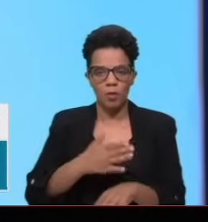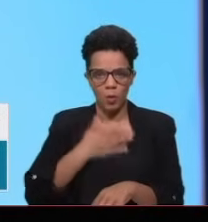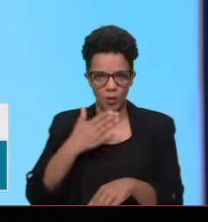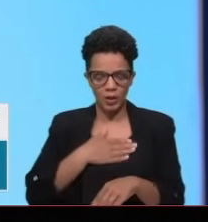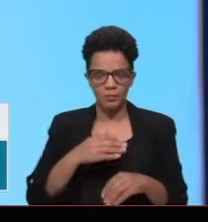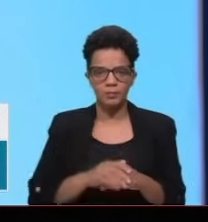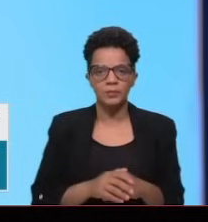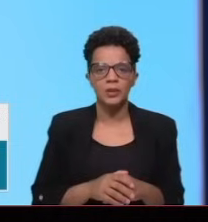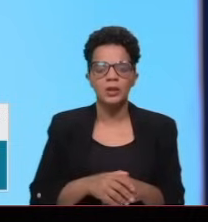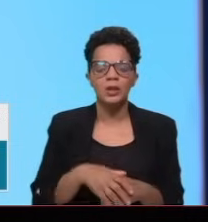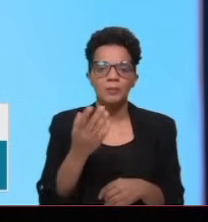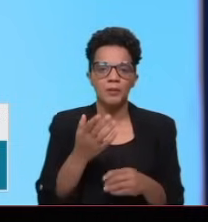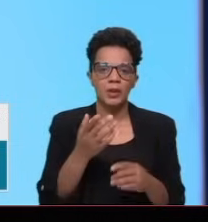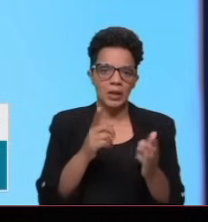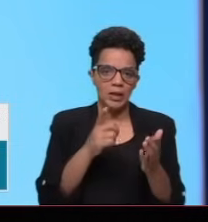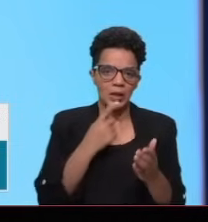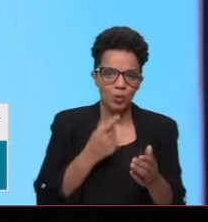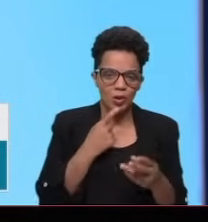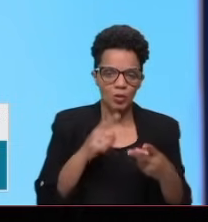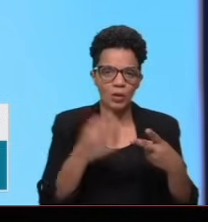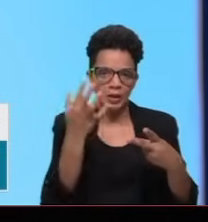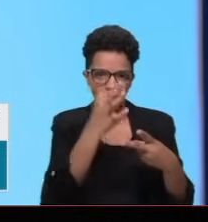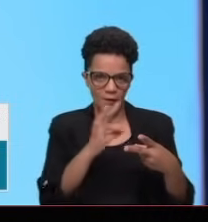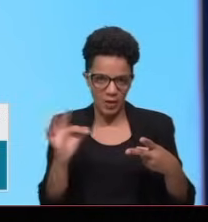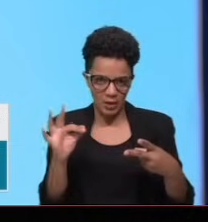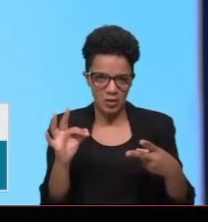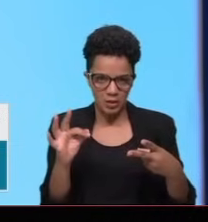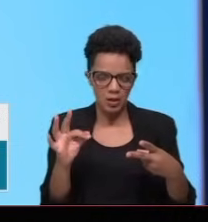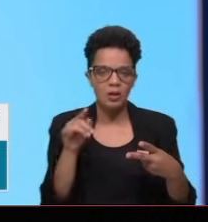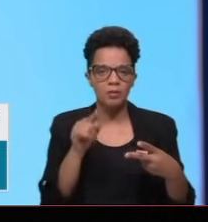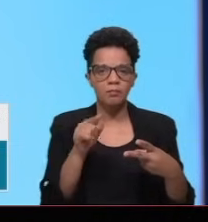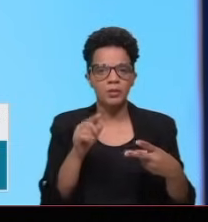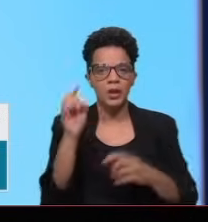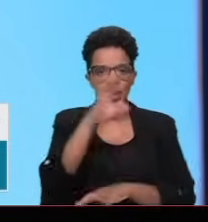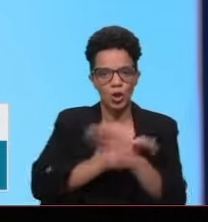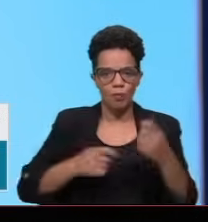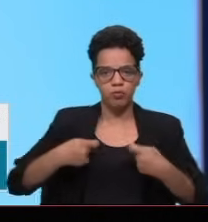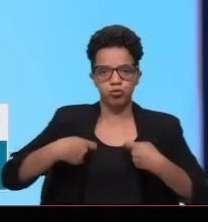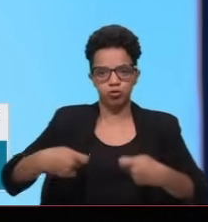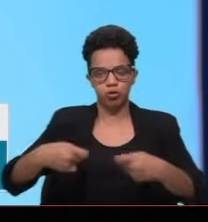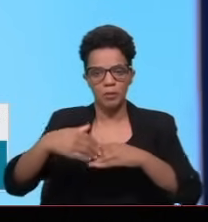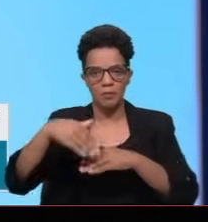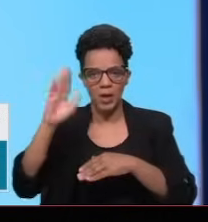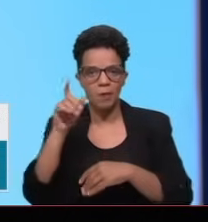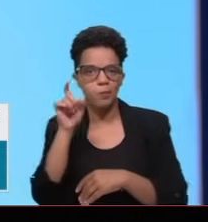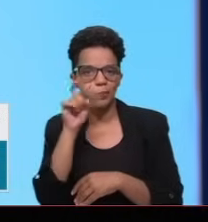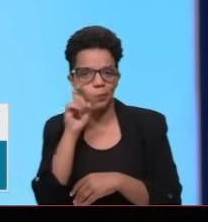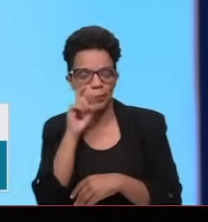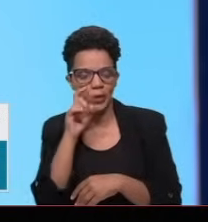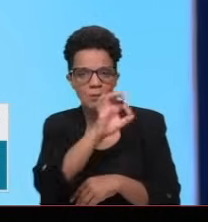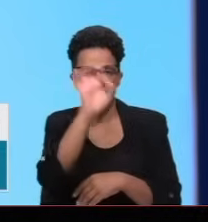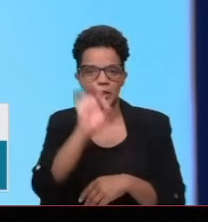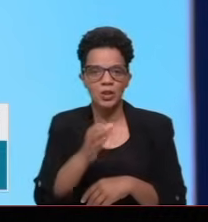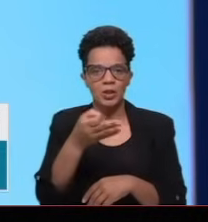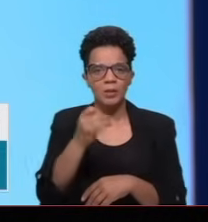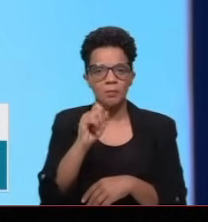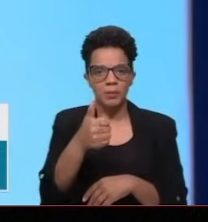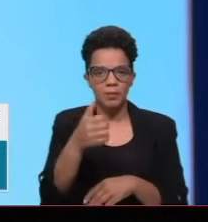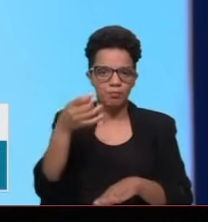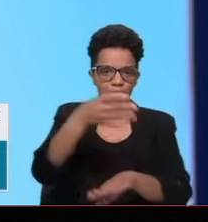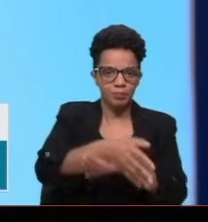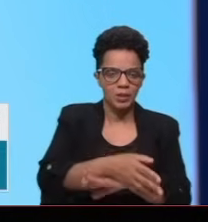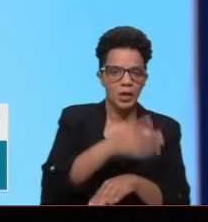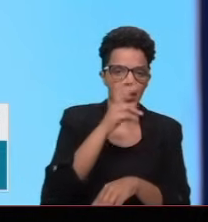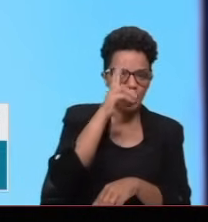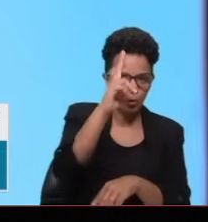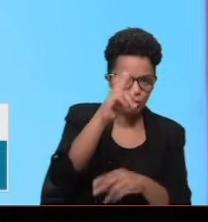nucleares Reino Unido e França uma delas nos espaço da União Europeia a Europa gasta mais em defesa em percentagem do PIB do que a Rússia ou do que